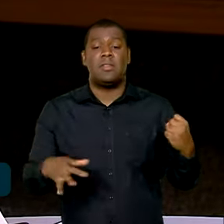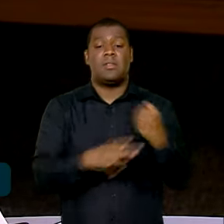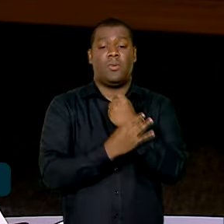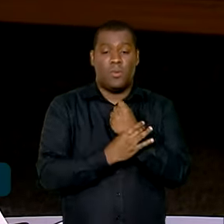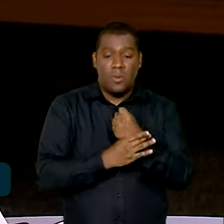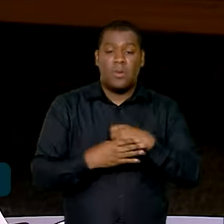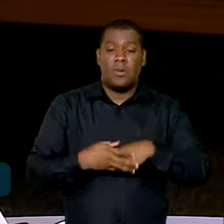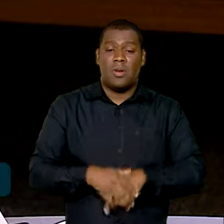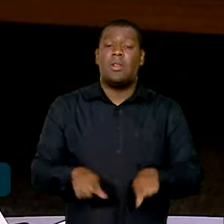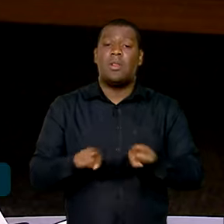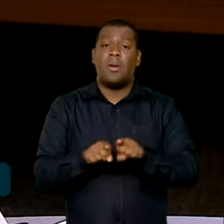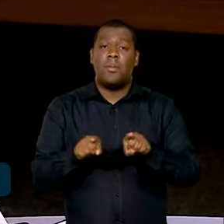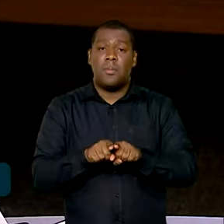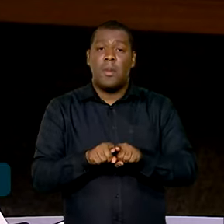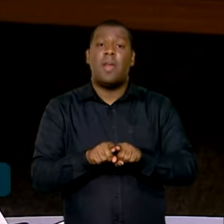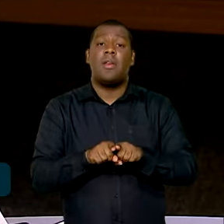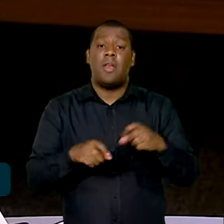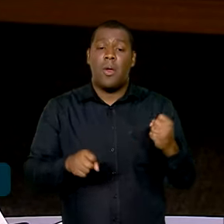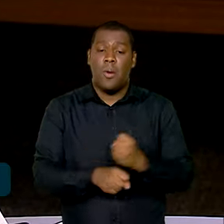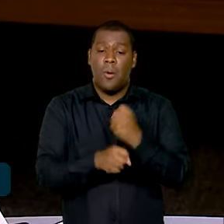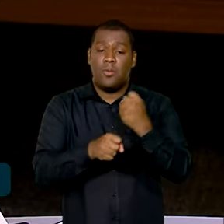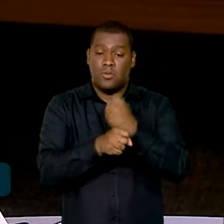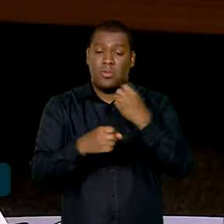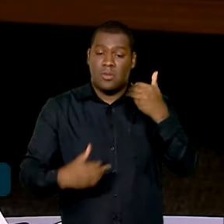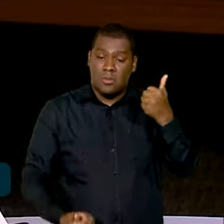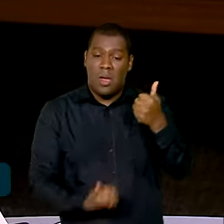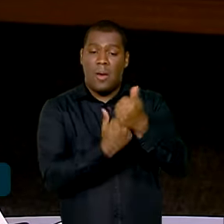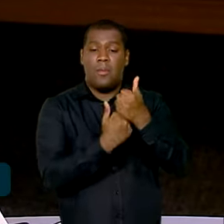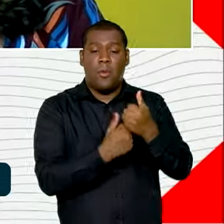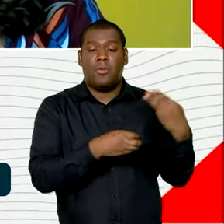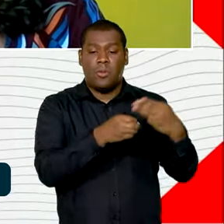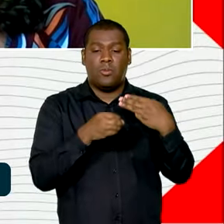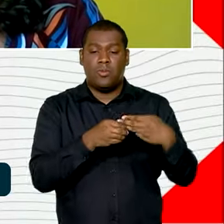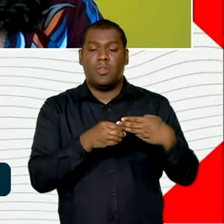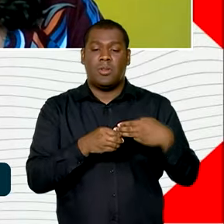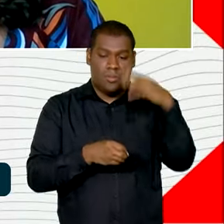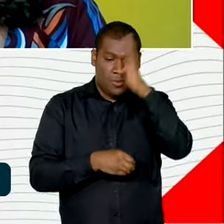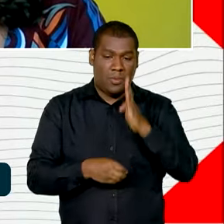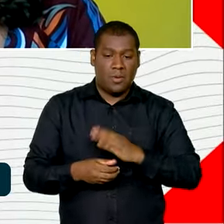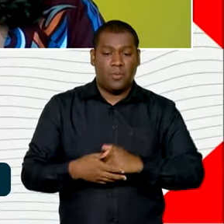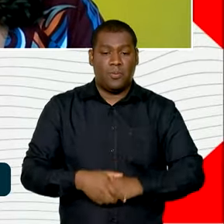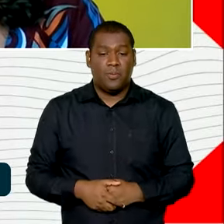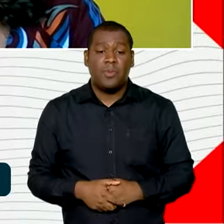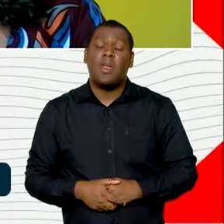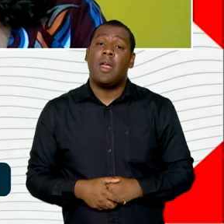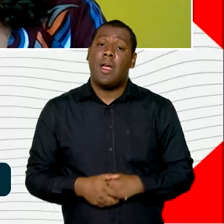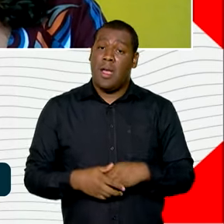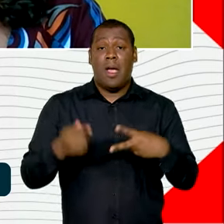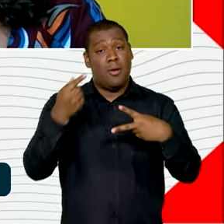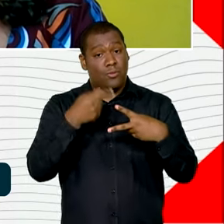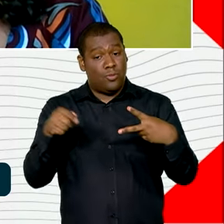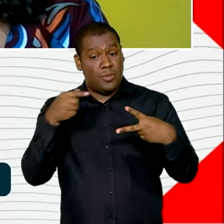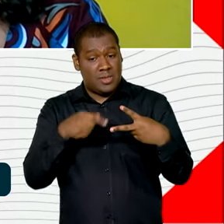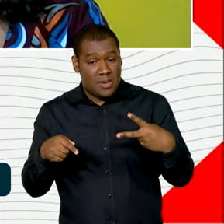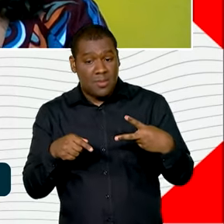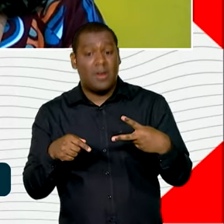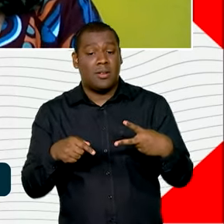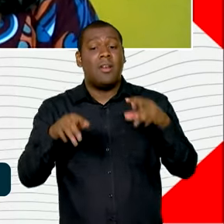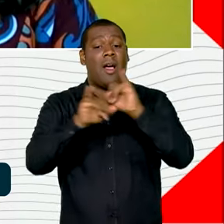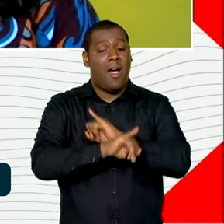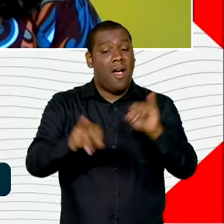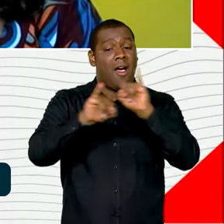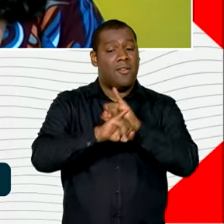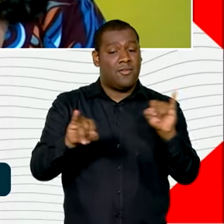obras de apoio aos municípios brasileiros. Então, eu acredito que no máximo em 15 dias nós estaremos